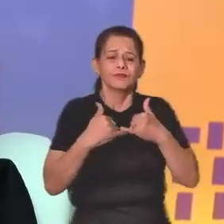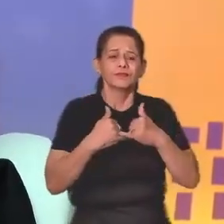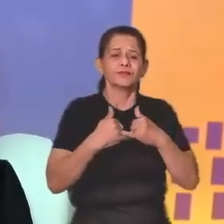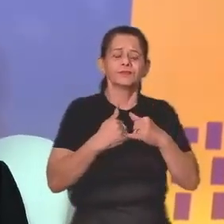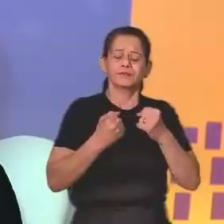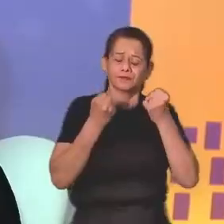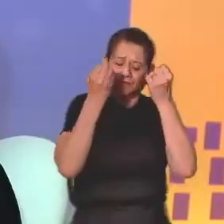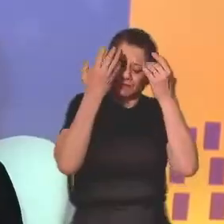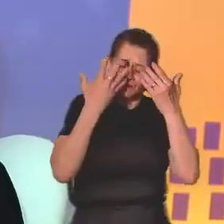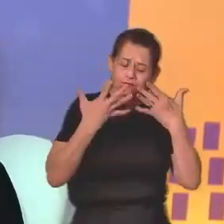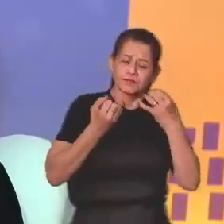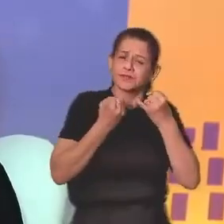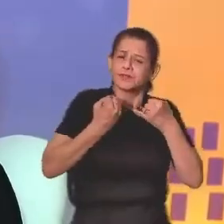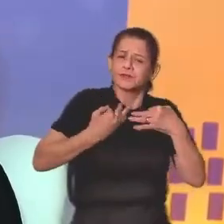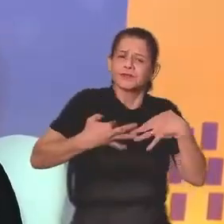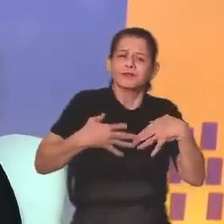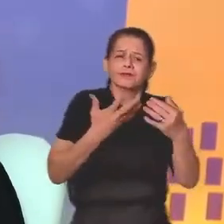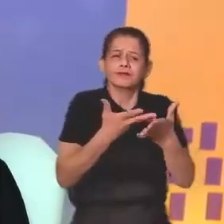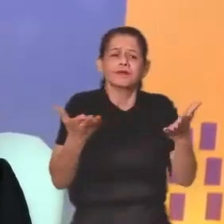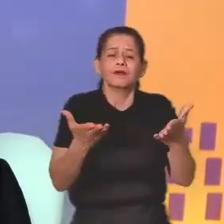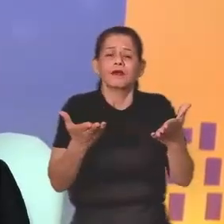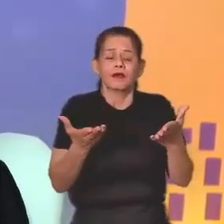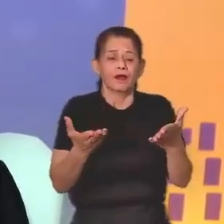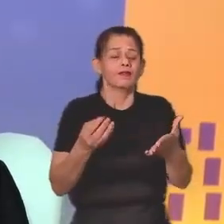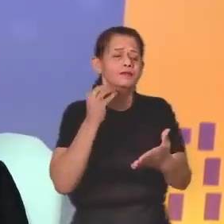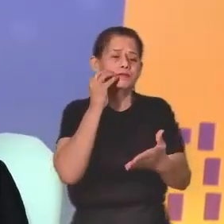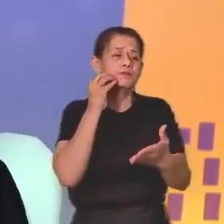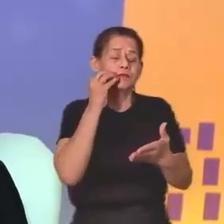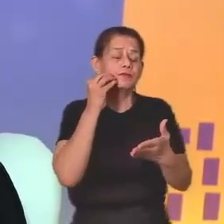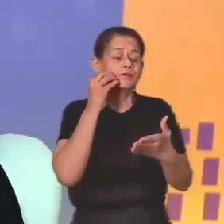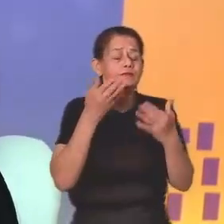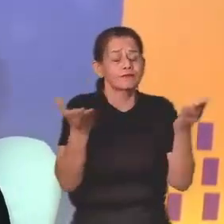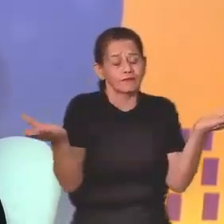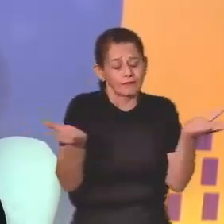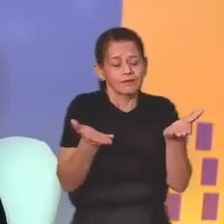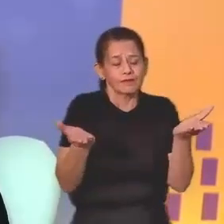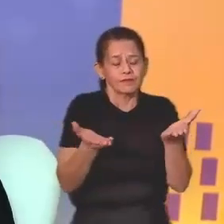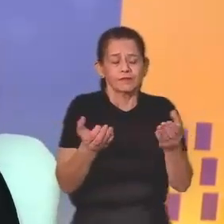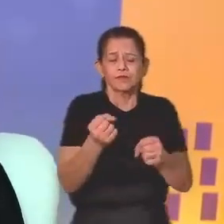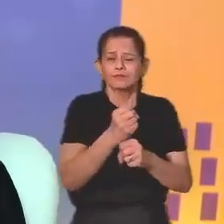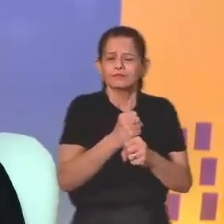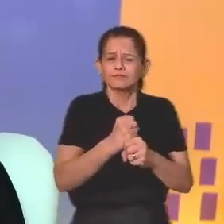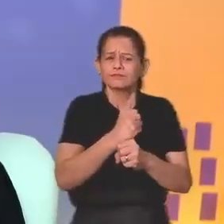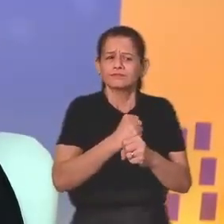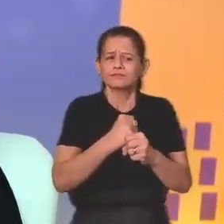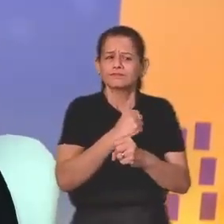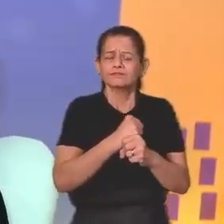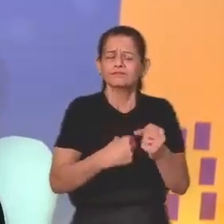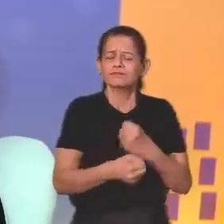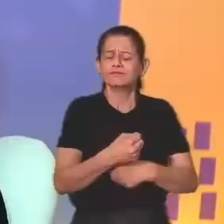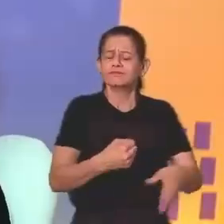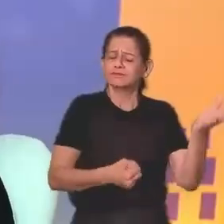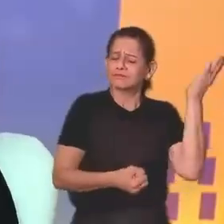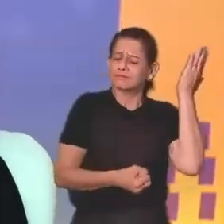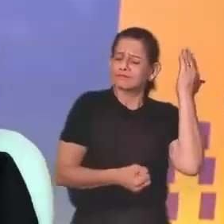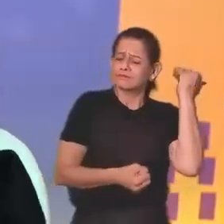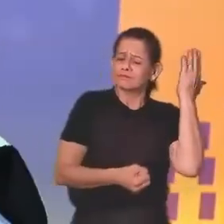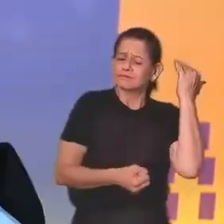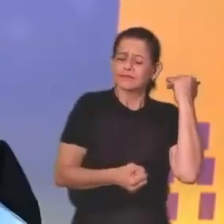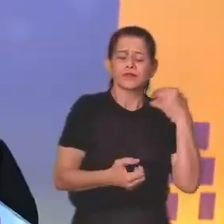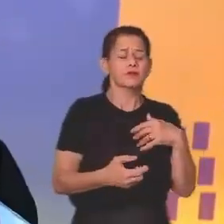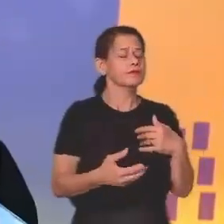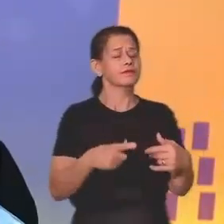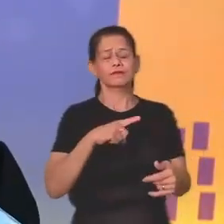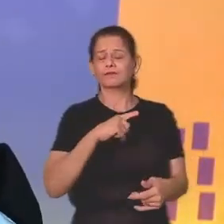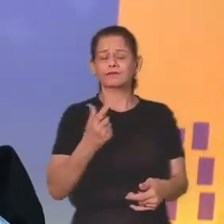descobri que escrevivência era tudo que eu fazia, foi agora. Então, já há anos e anos, mas não sabia o nome, eu acho que nem